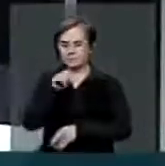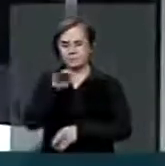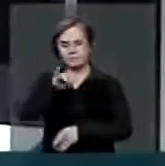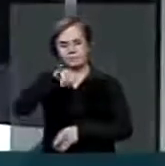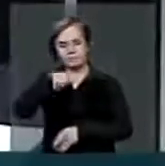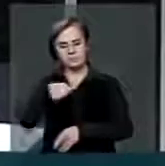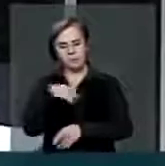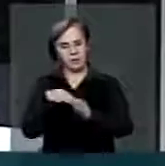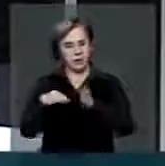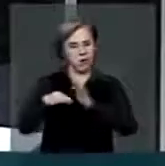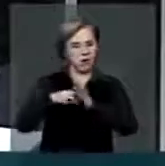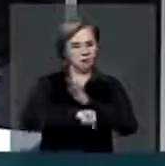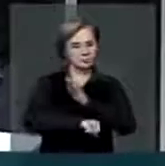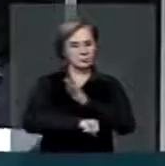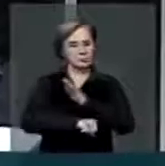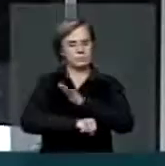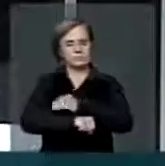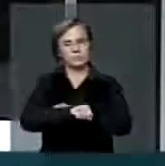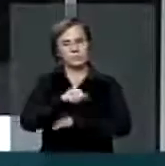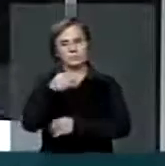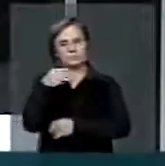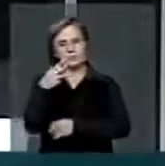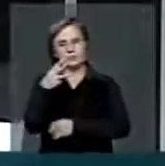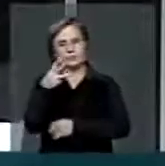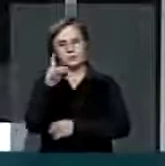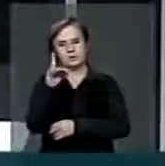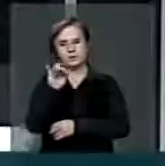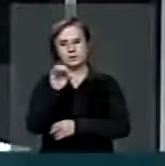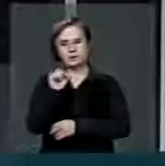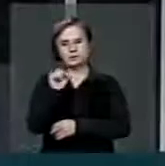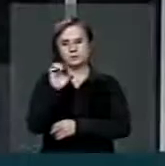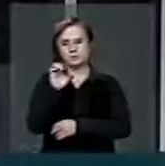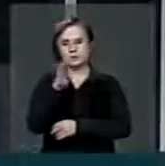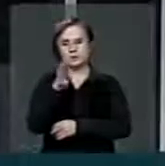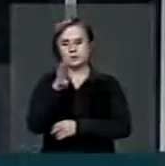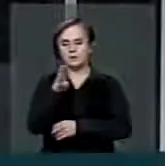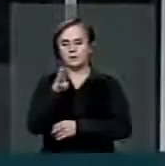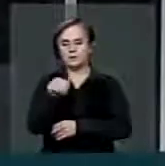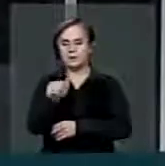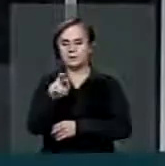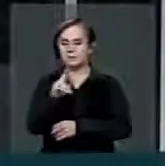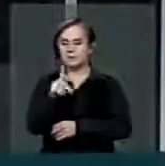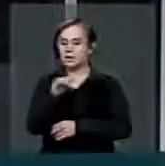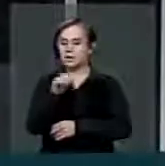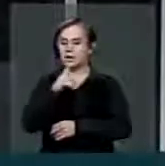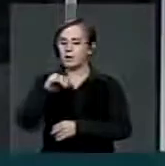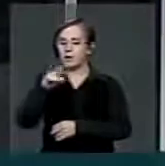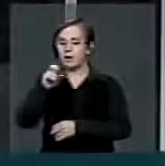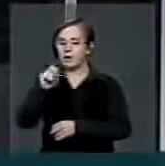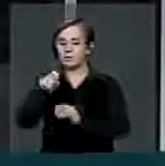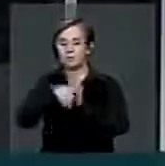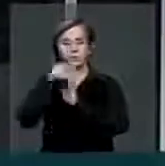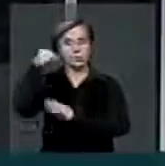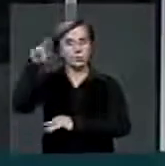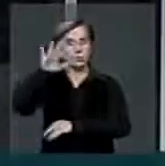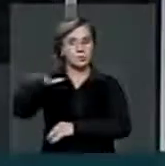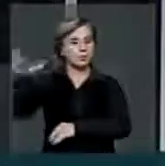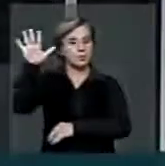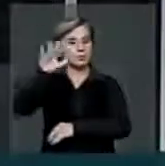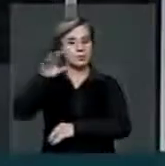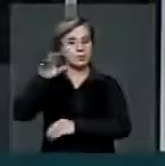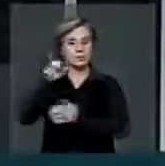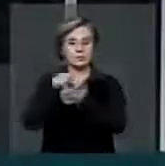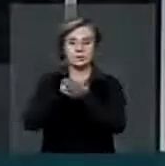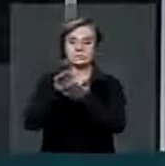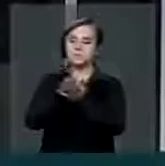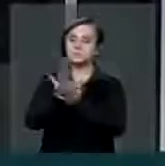caçou, se eu não estou enganado, 3 desembargadores do estado do Nordeste, deputado Vicentinho, e a pena